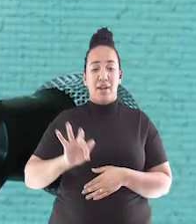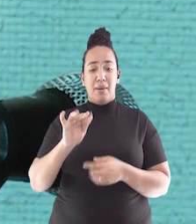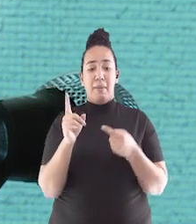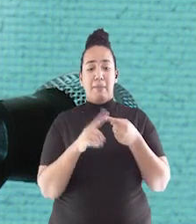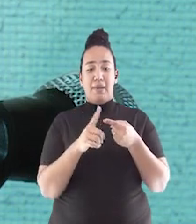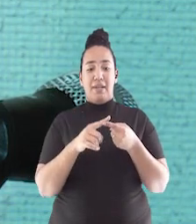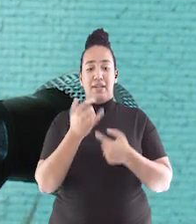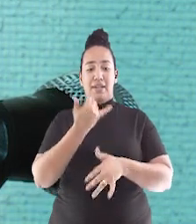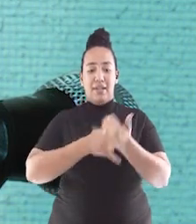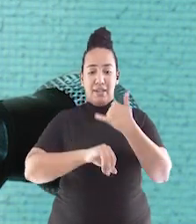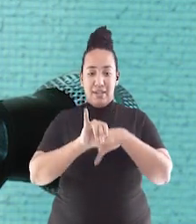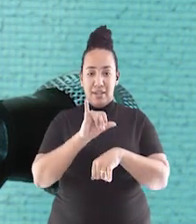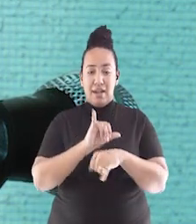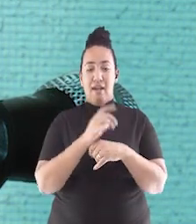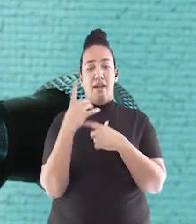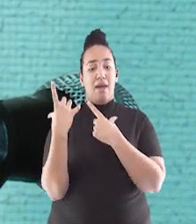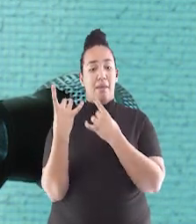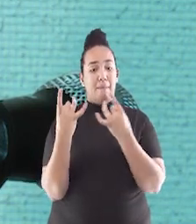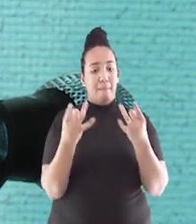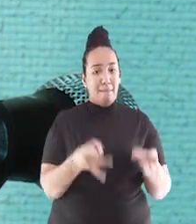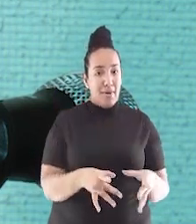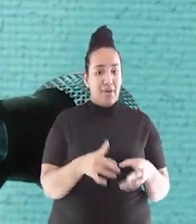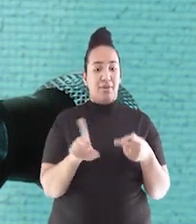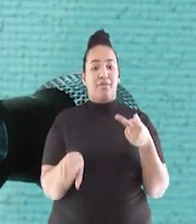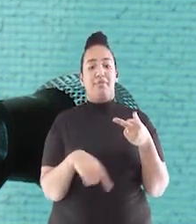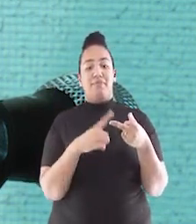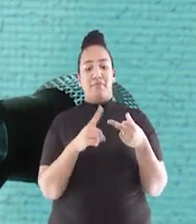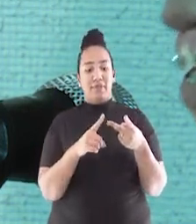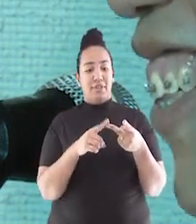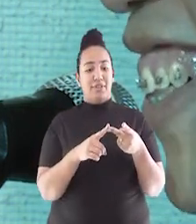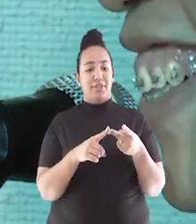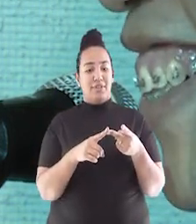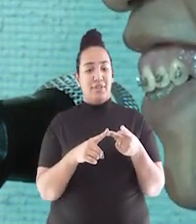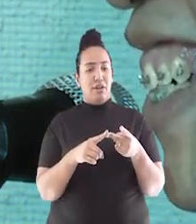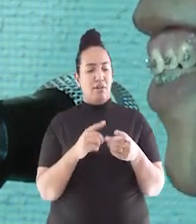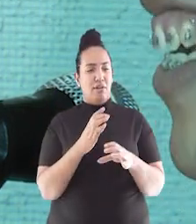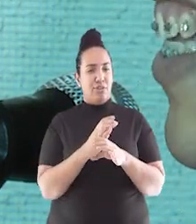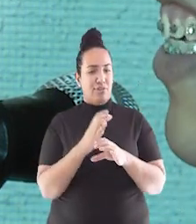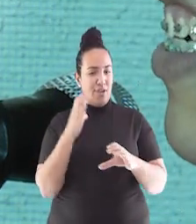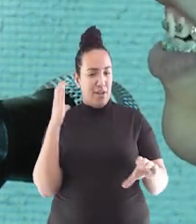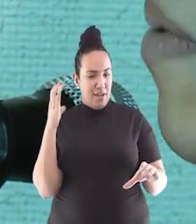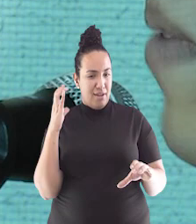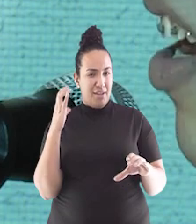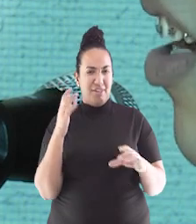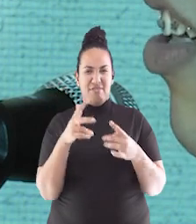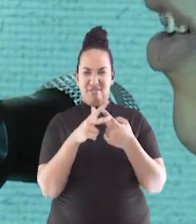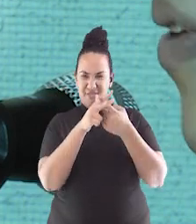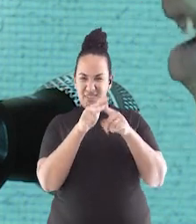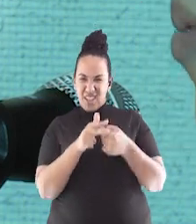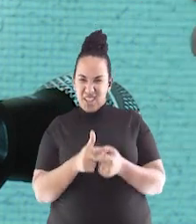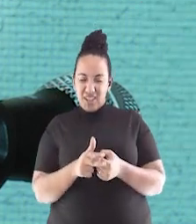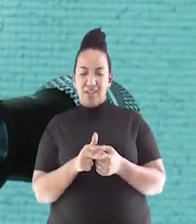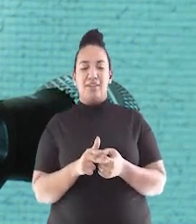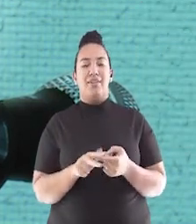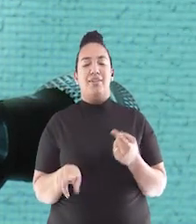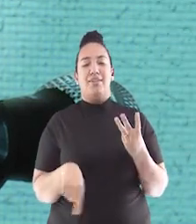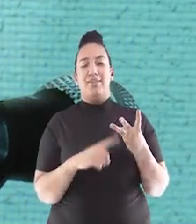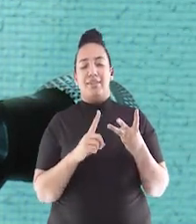química, aí saiu na metade do curso, depois foi pra engenharia, Nossa. engenharia mecânica, não